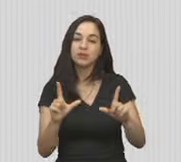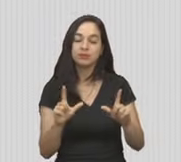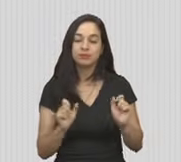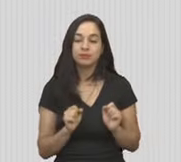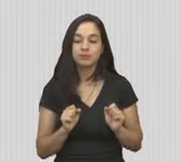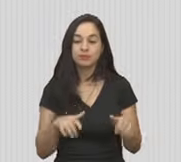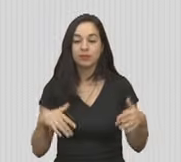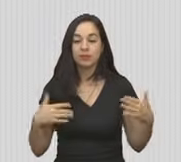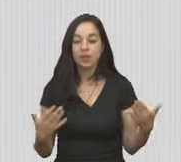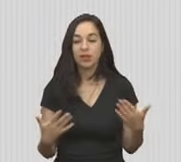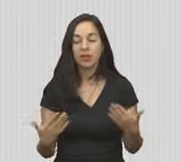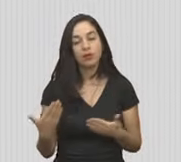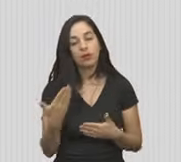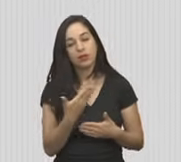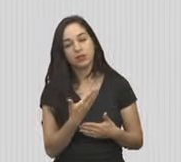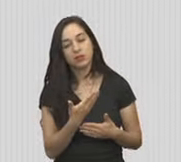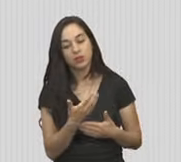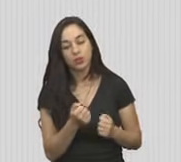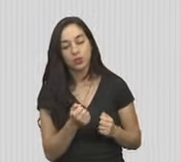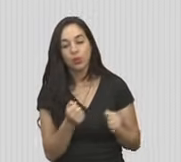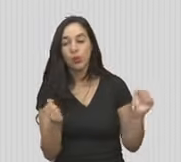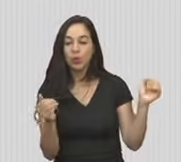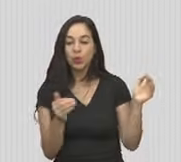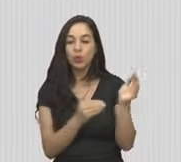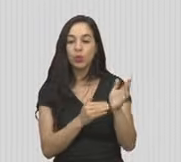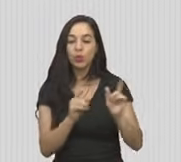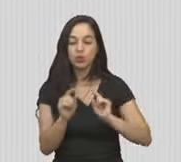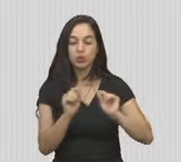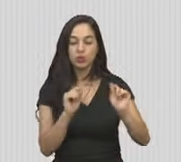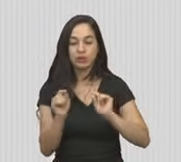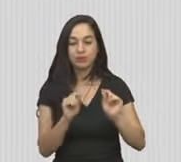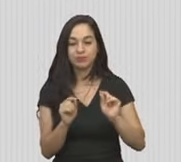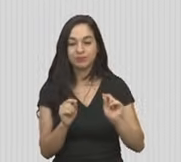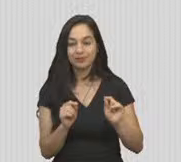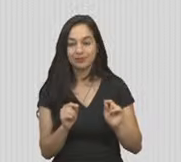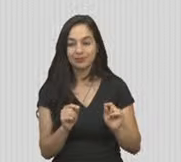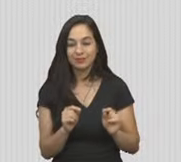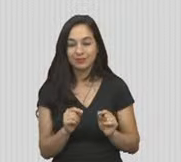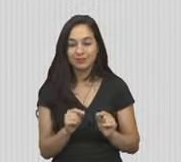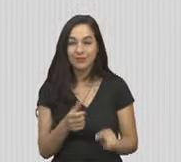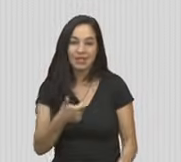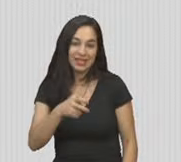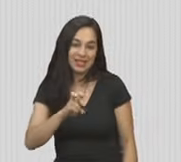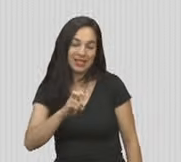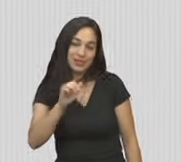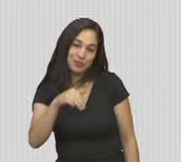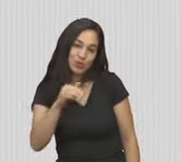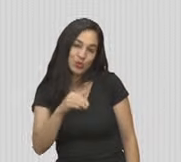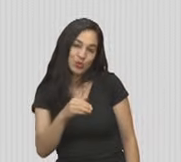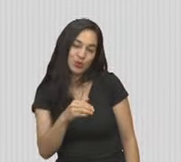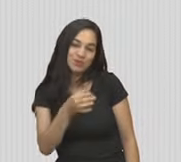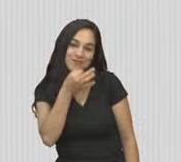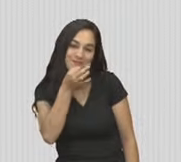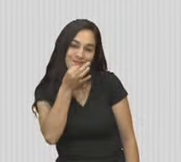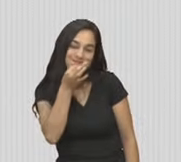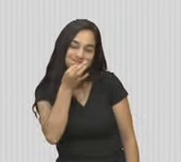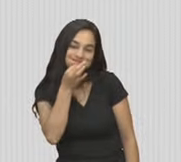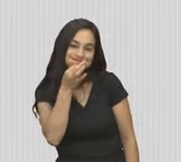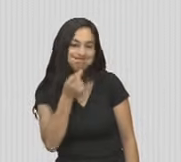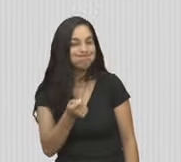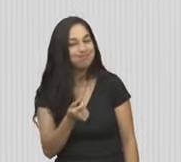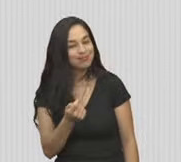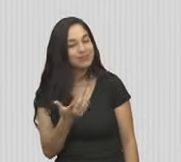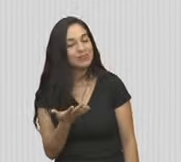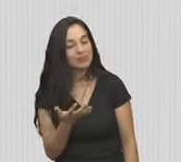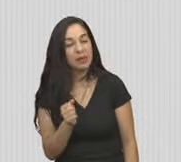Bom, e esse é o último slide, obviamente em 15 minutos aqui seria muito difícil esgotar esse assunto,